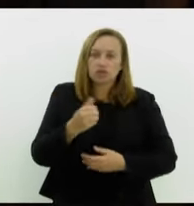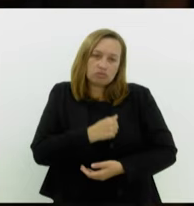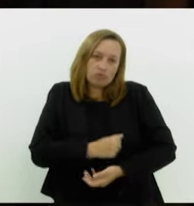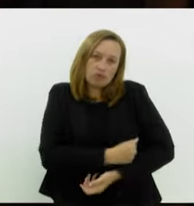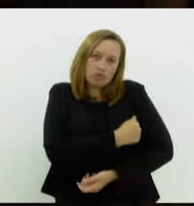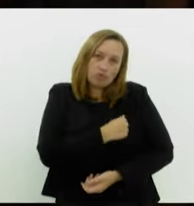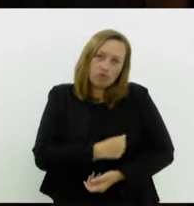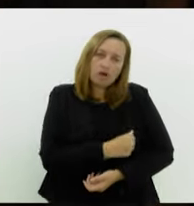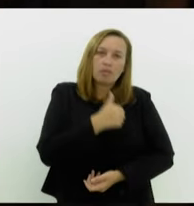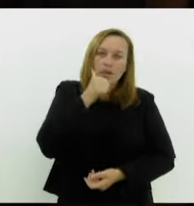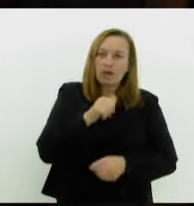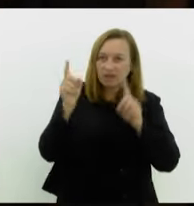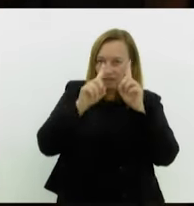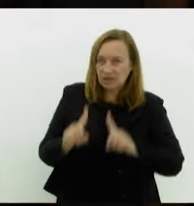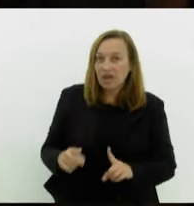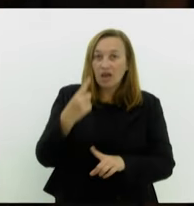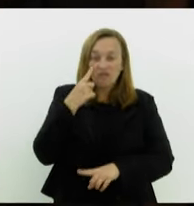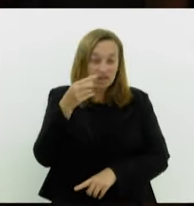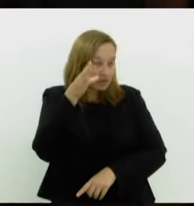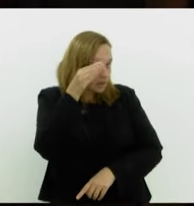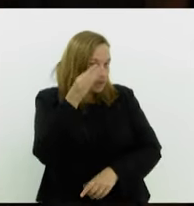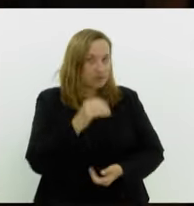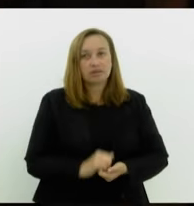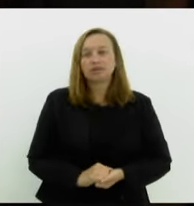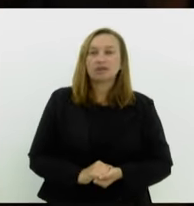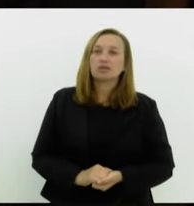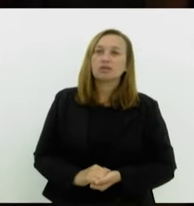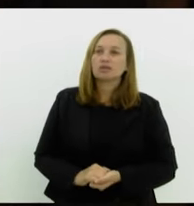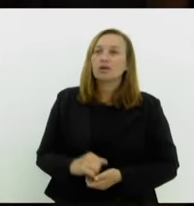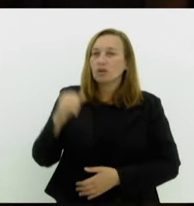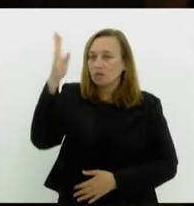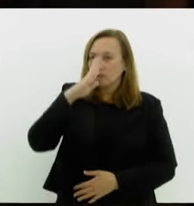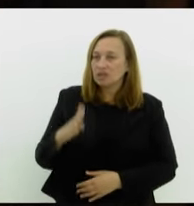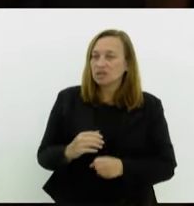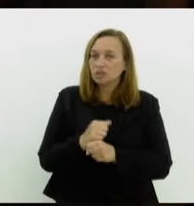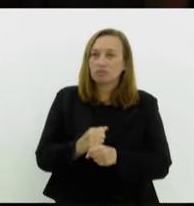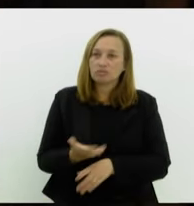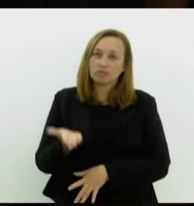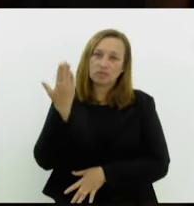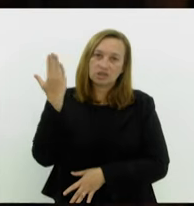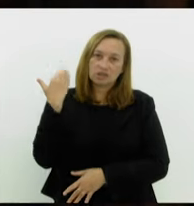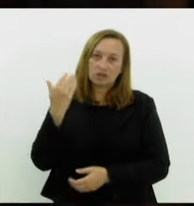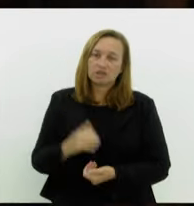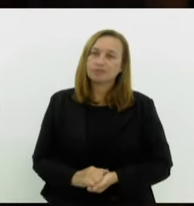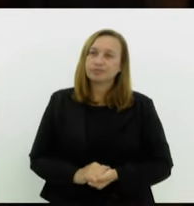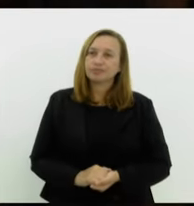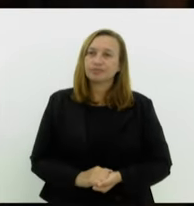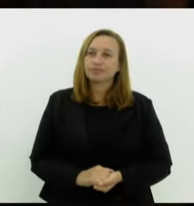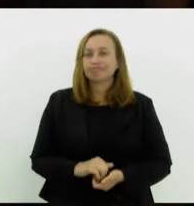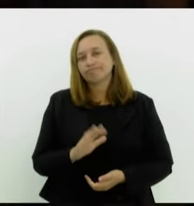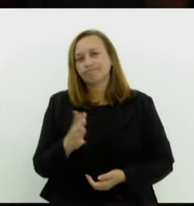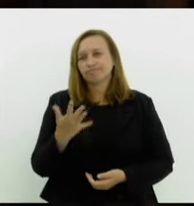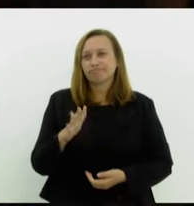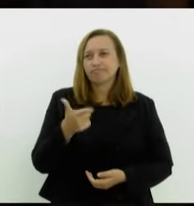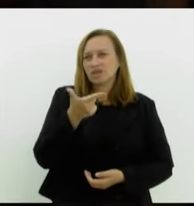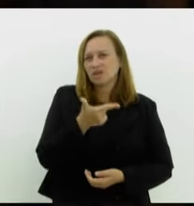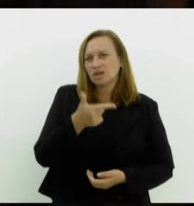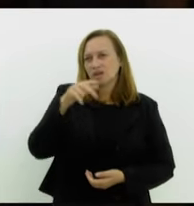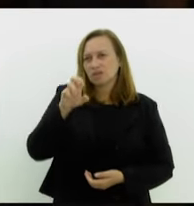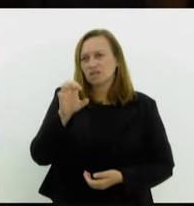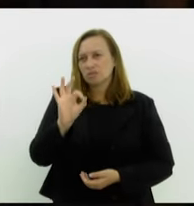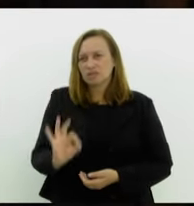agora veja Benedita Olha que interessante o Brasil no ano passado alcançou uma média de